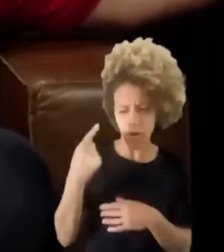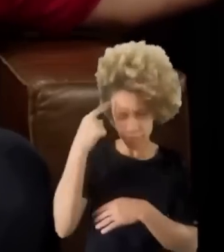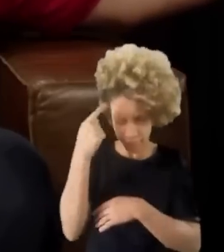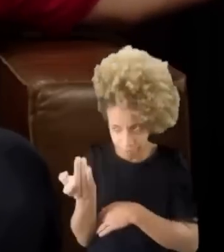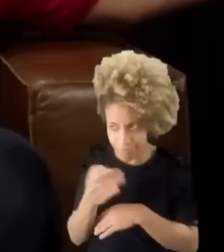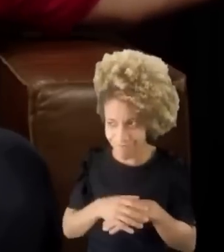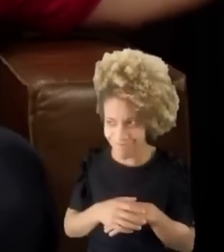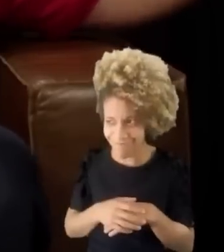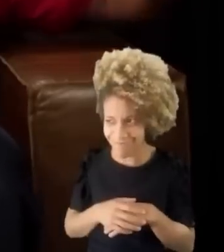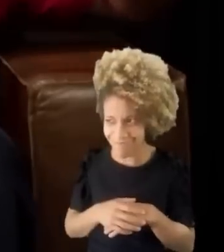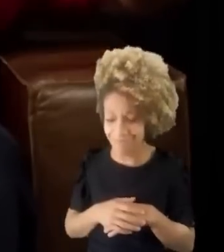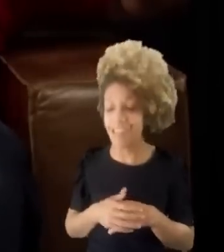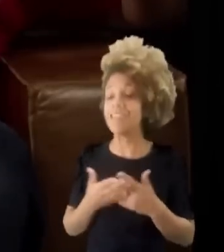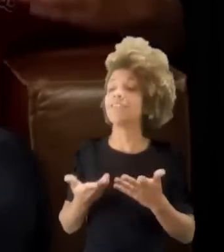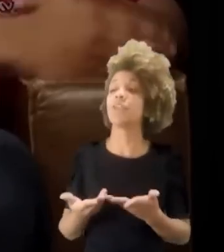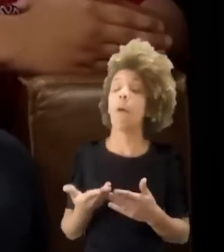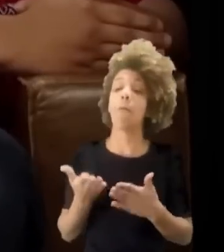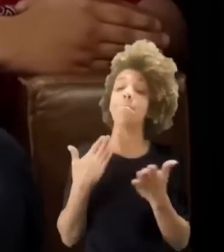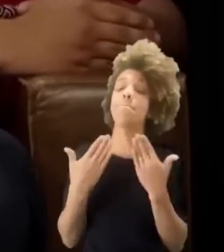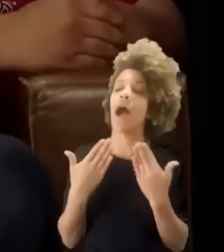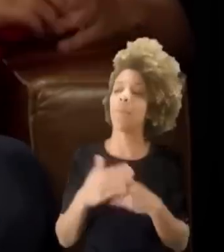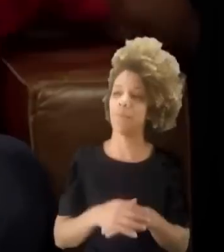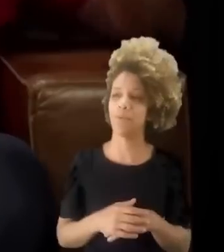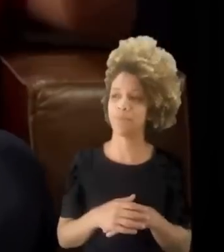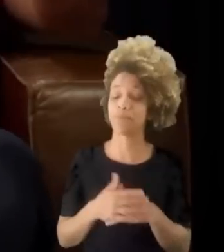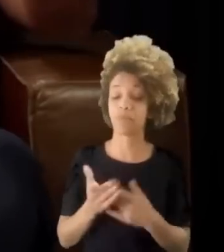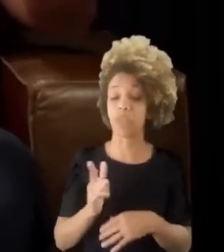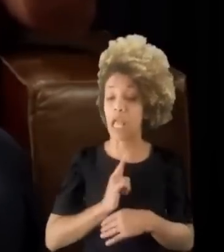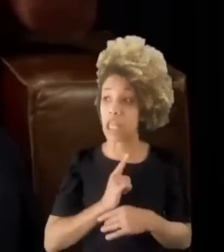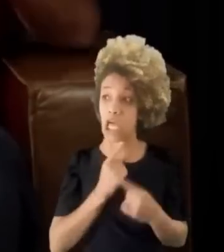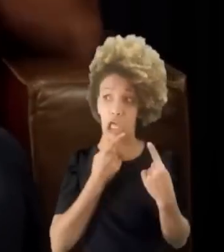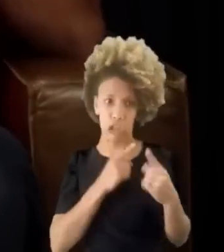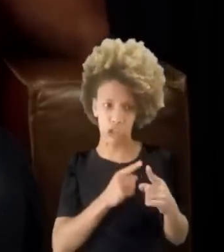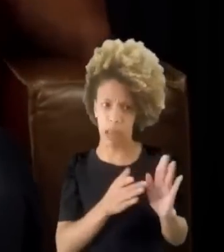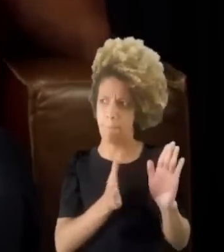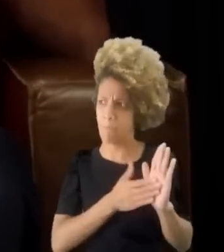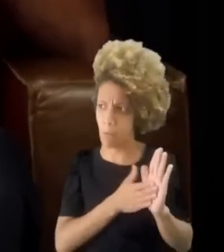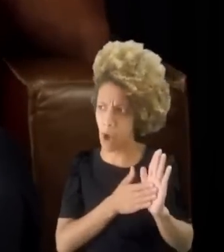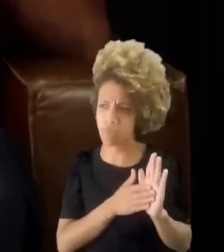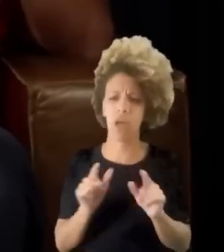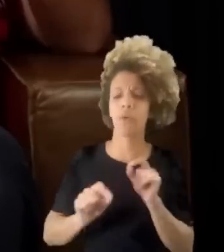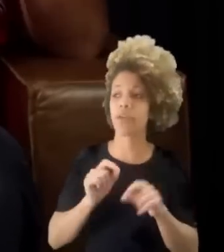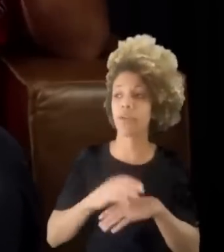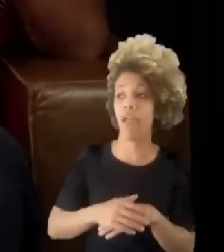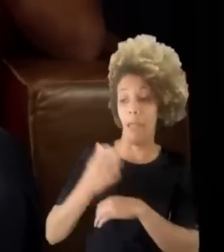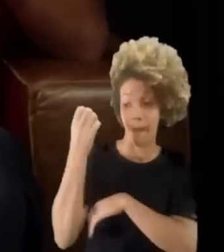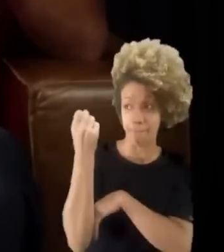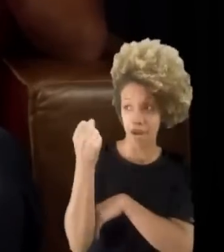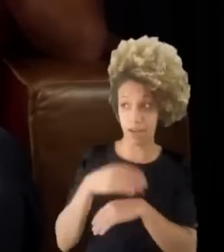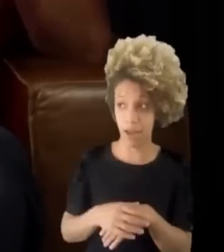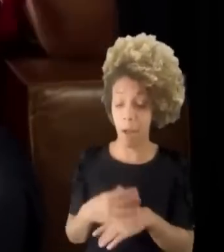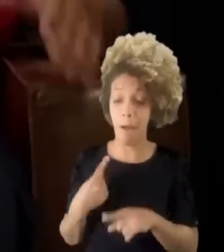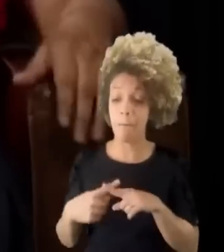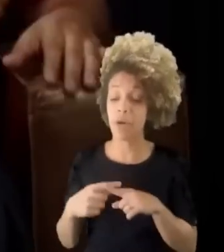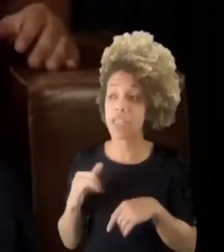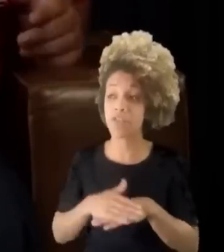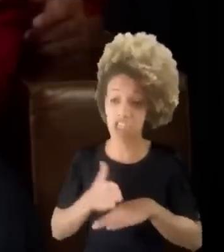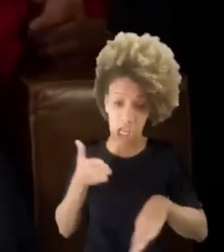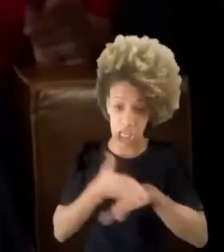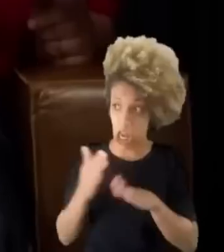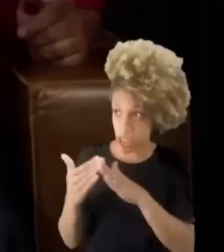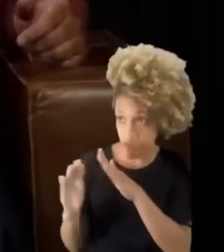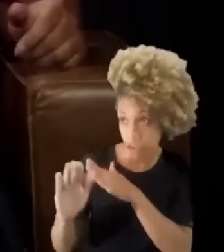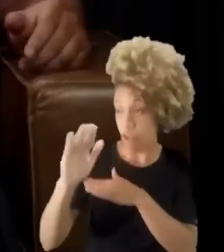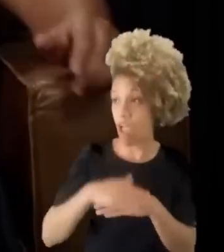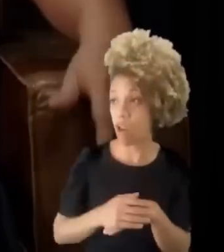digna se ligou então tipo assim para mim esse é o papo então quando eu vou nesse sentido de criticar essa ideia é a ideia Branca porque se você entrar